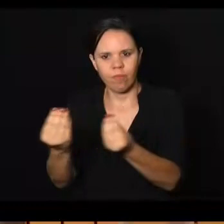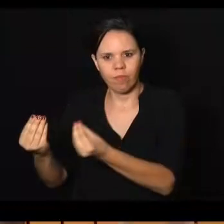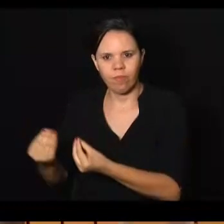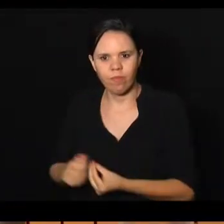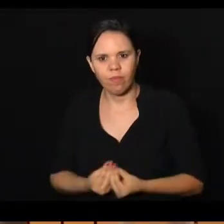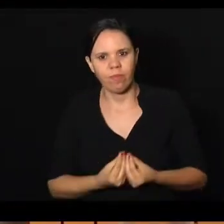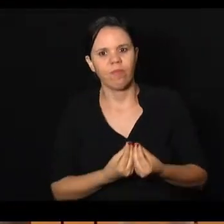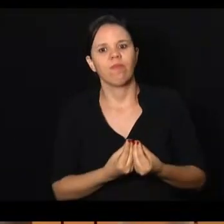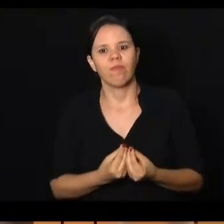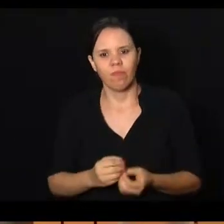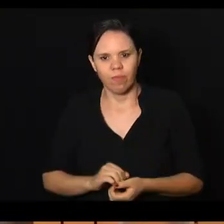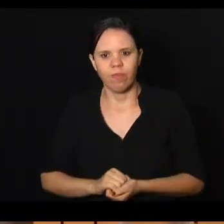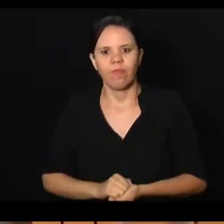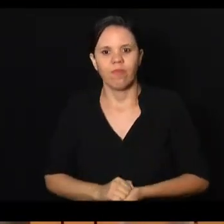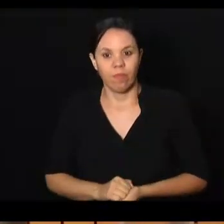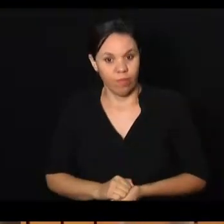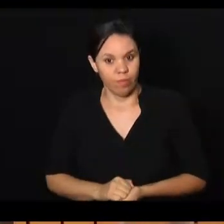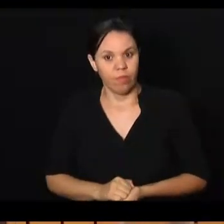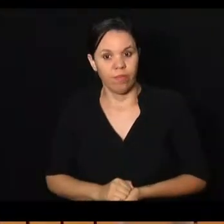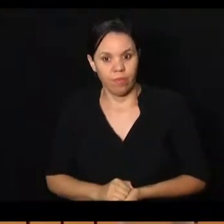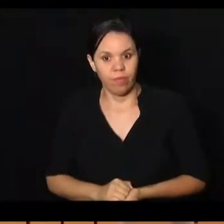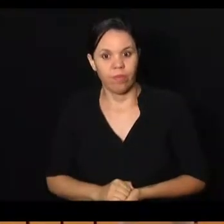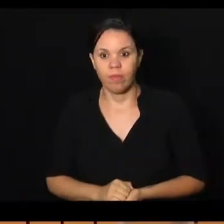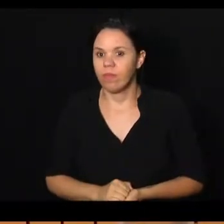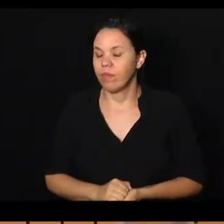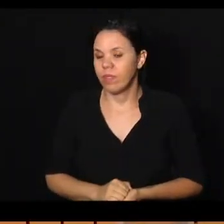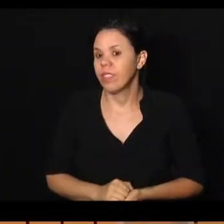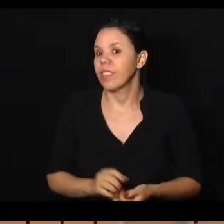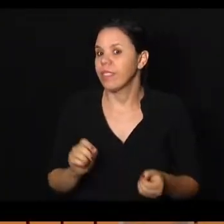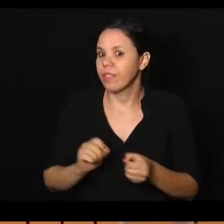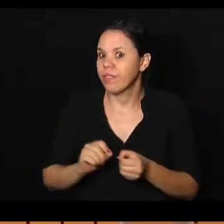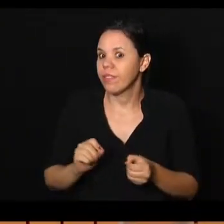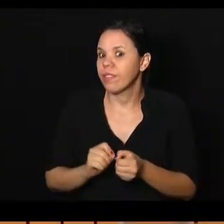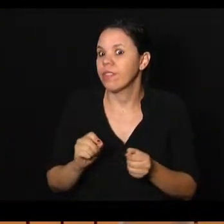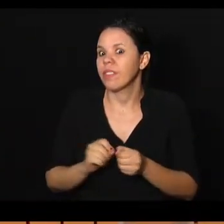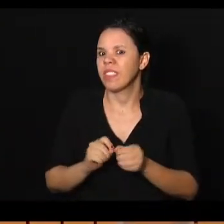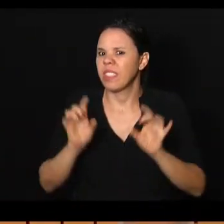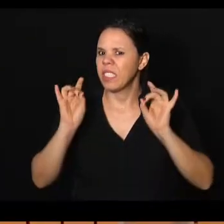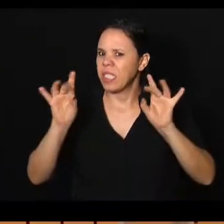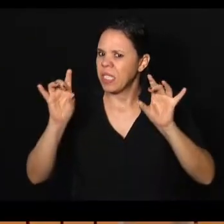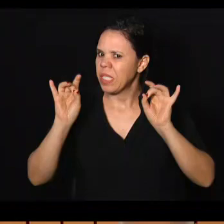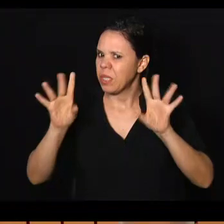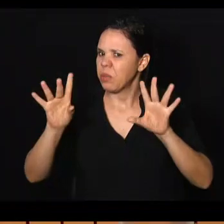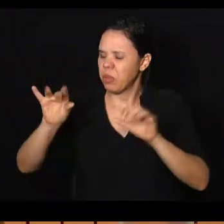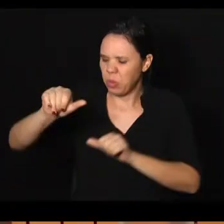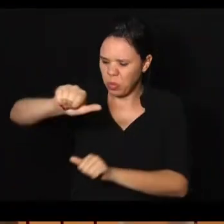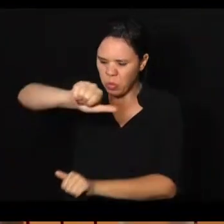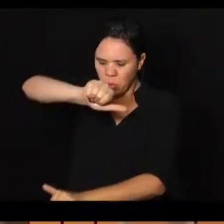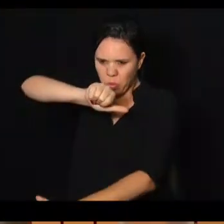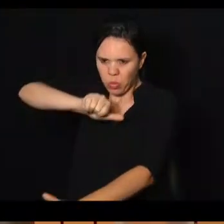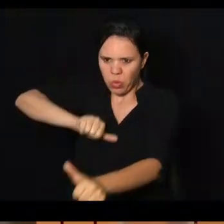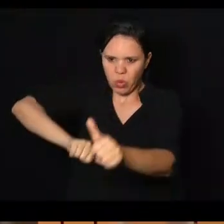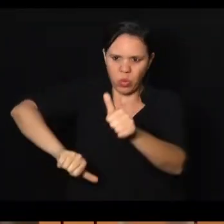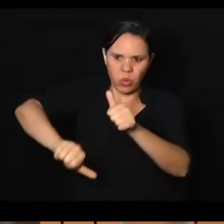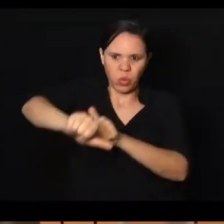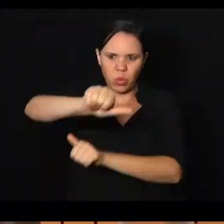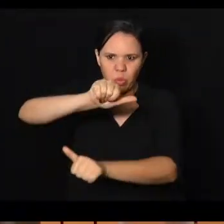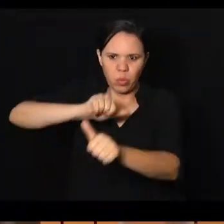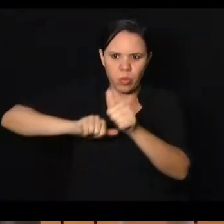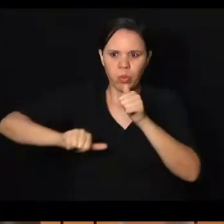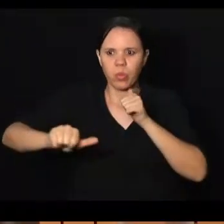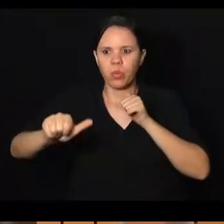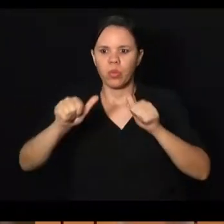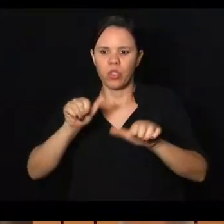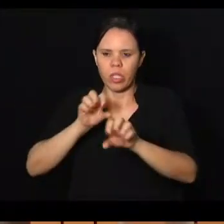estamos fazendo grandes mudanças na nossa educação, grandes mudanças